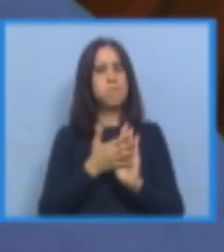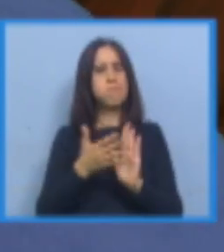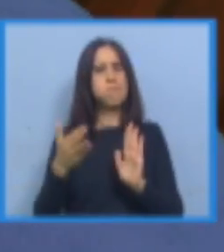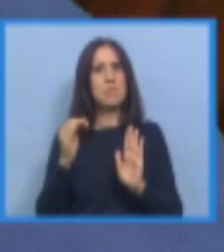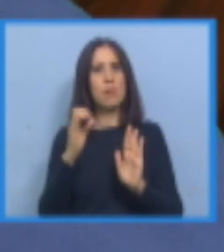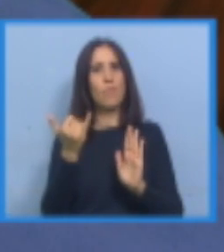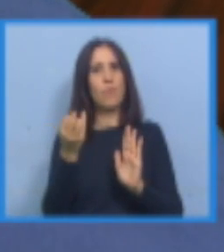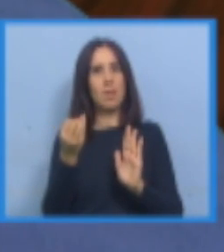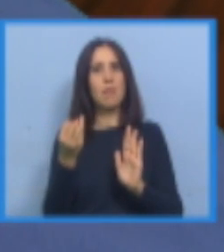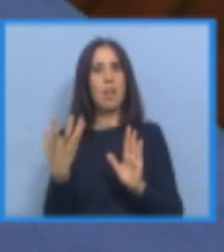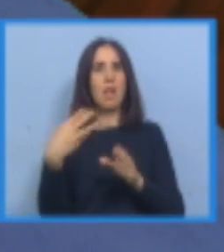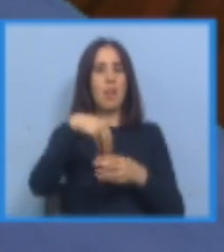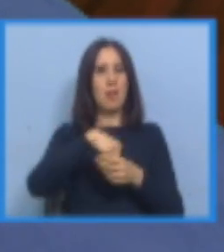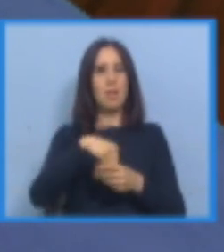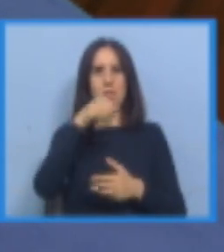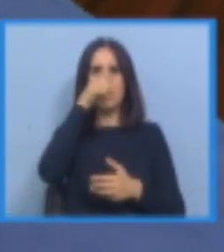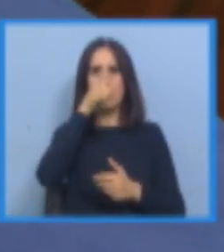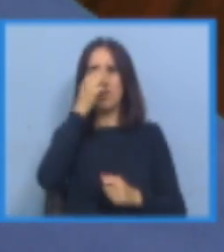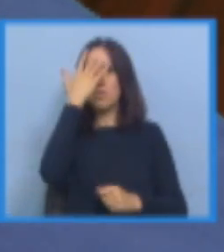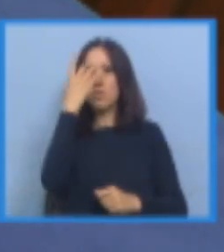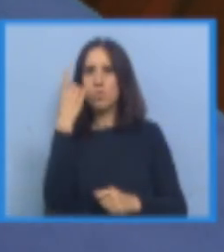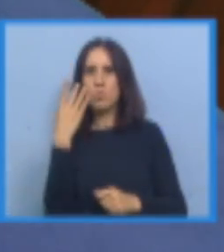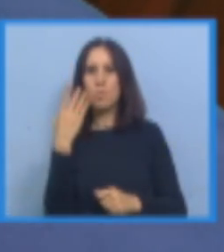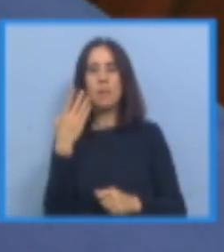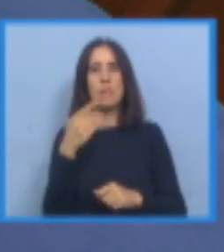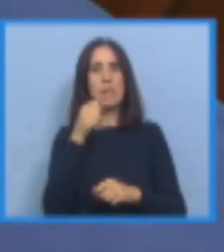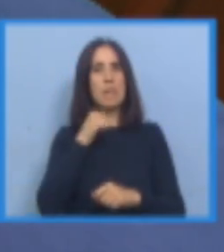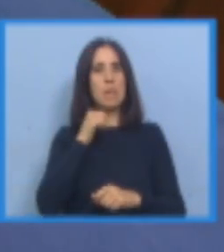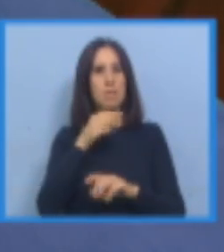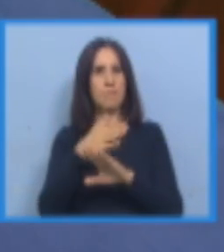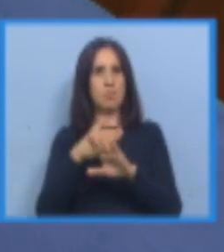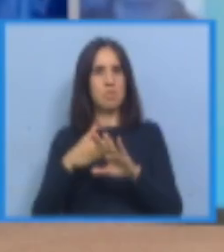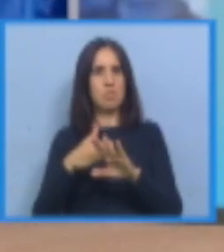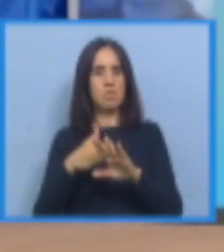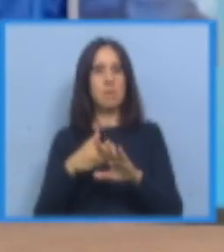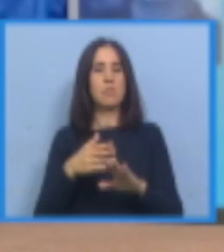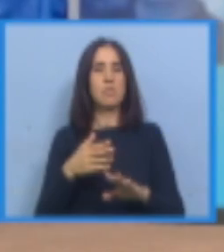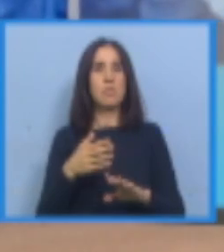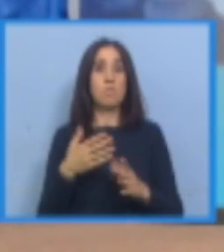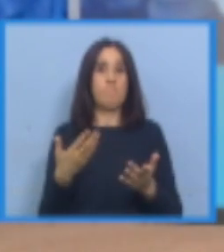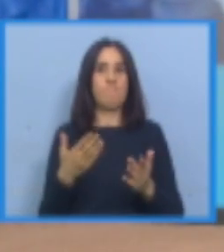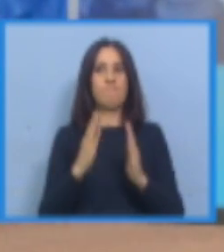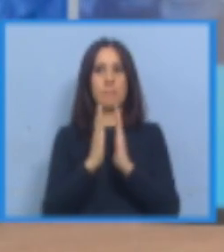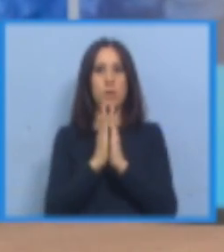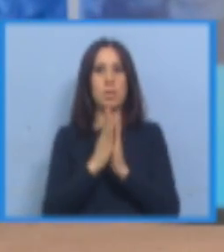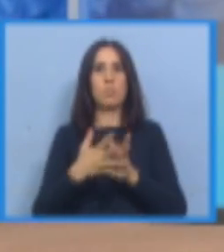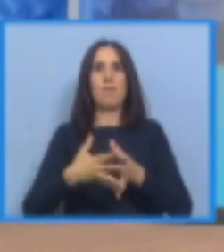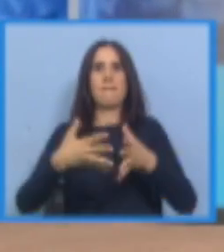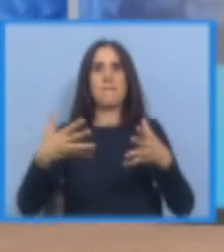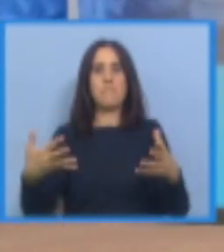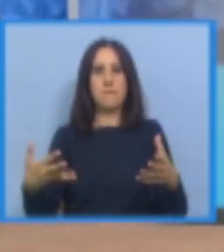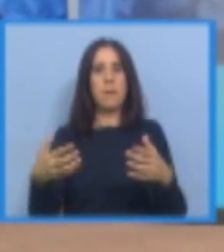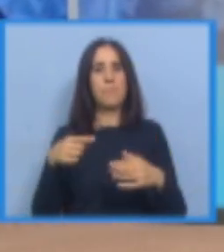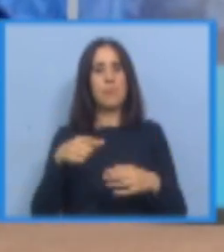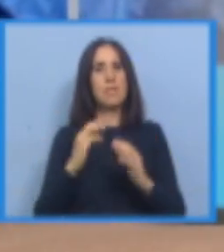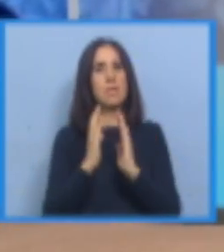XX, ela engloba também Santarém, Setúbal e parte de Leiria. Portanto, é uma diocese enorme e